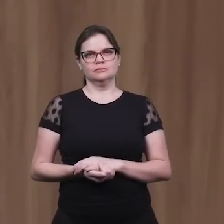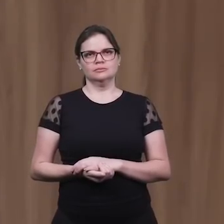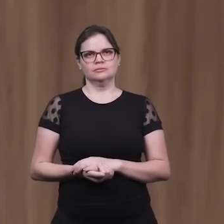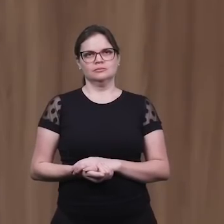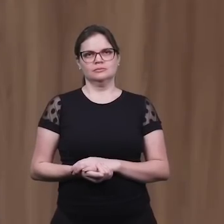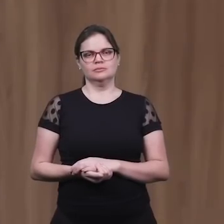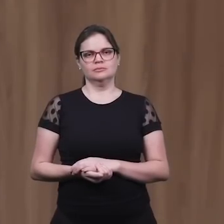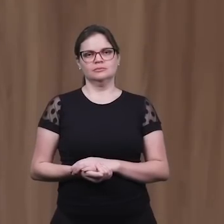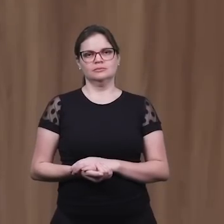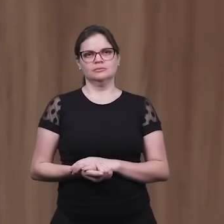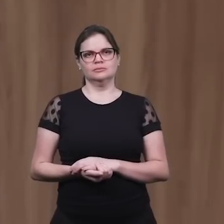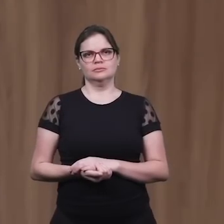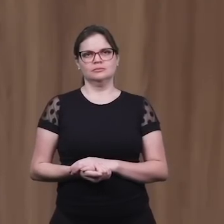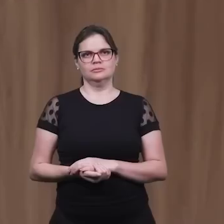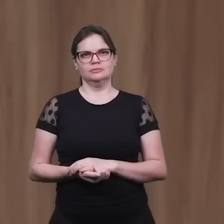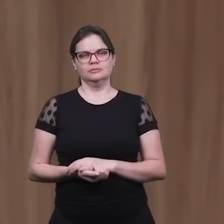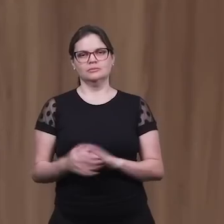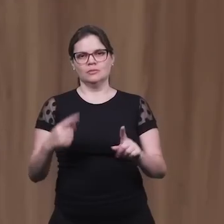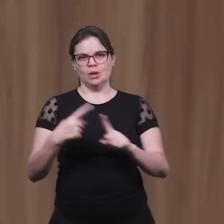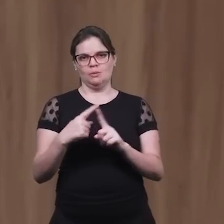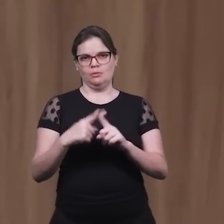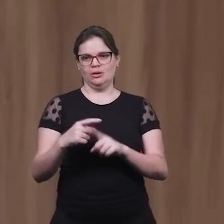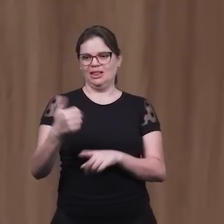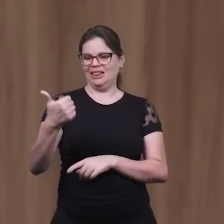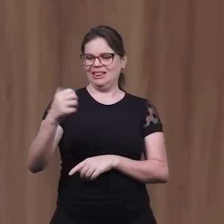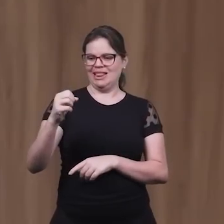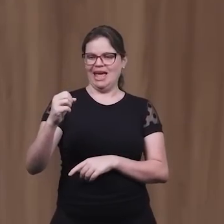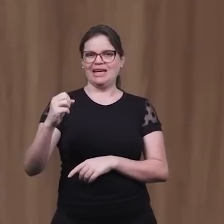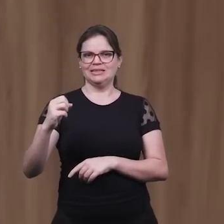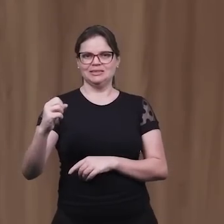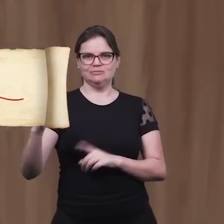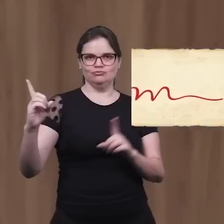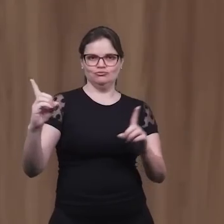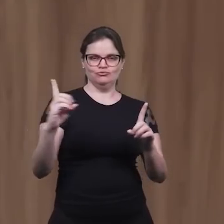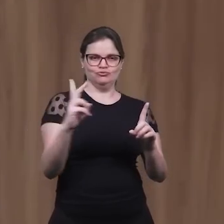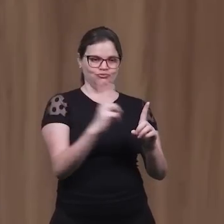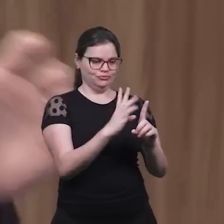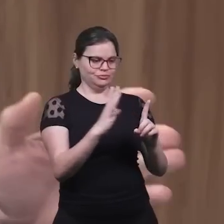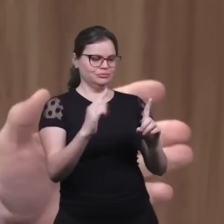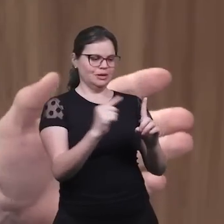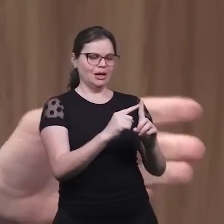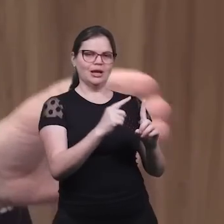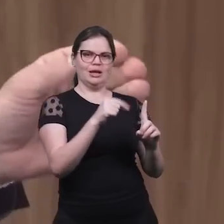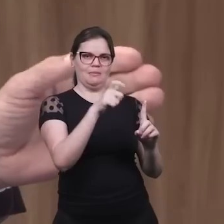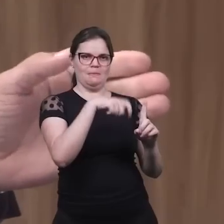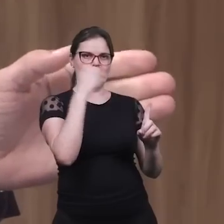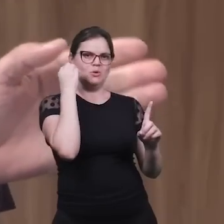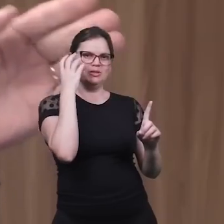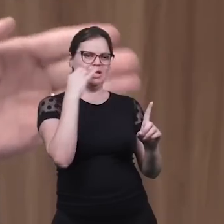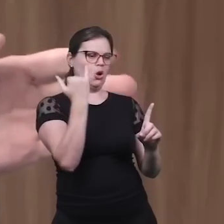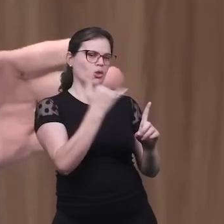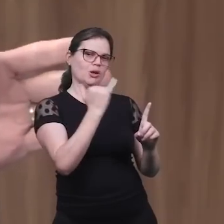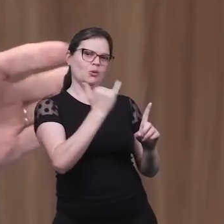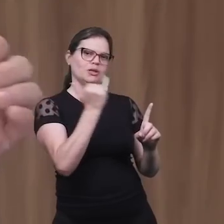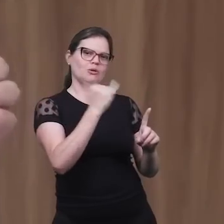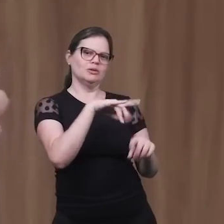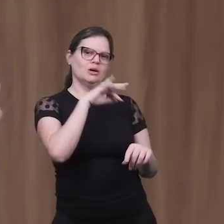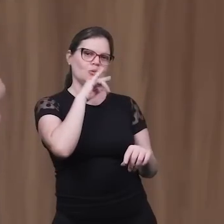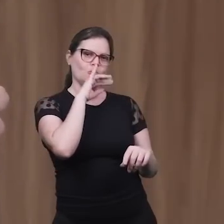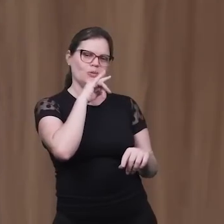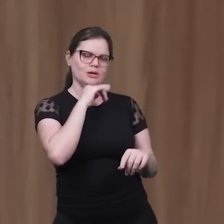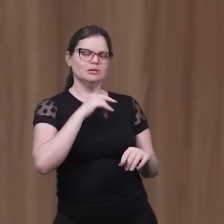porque os outros ali trouxeram as notícias ruins, em Números 14, 33,